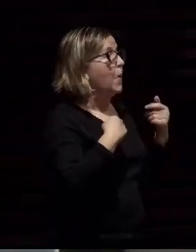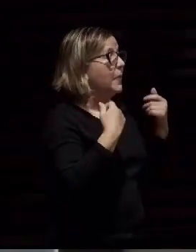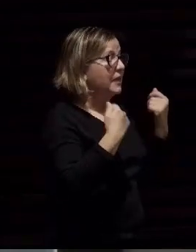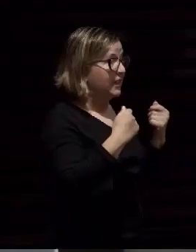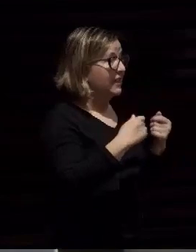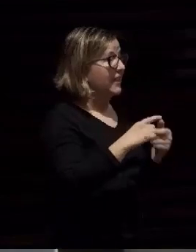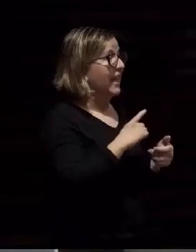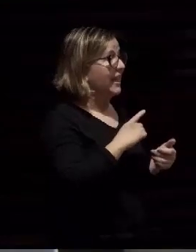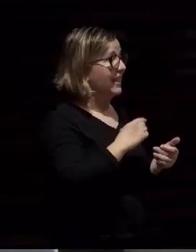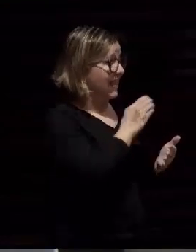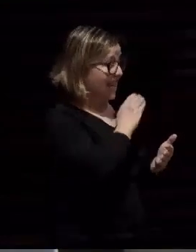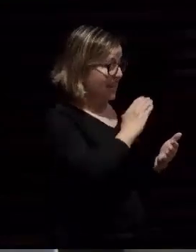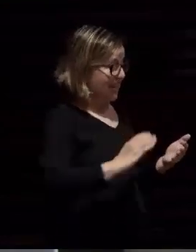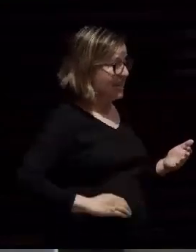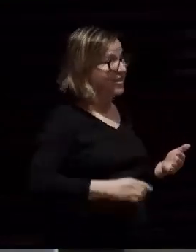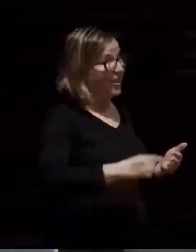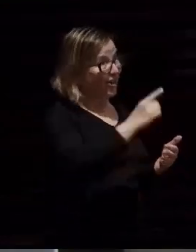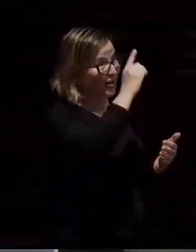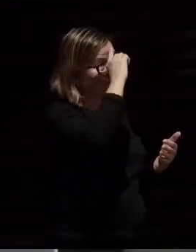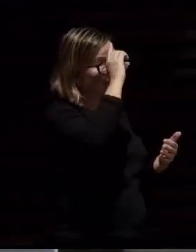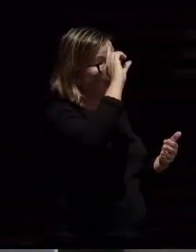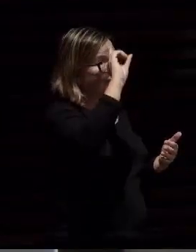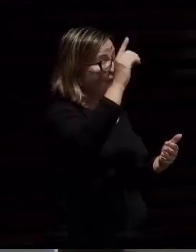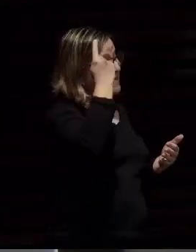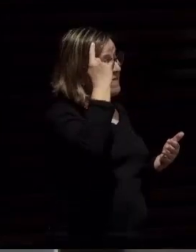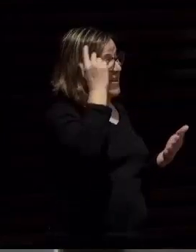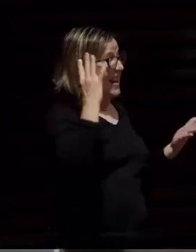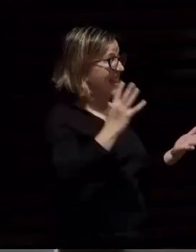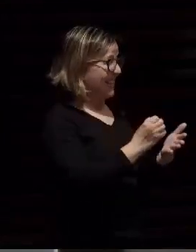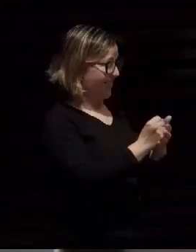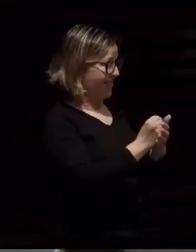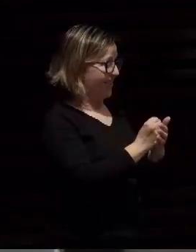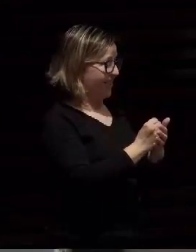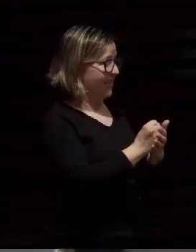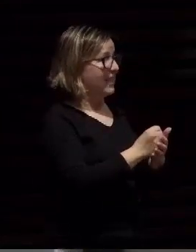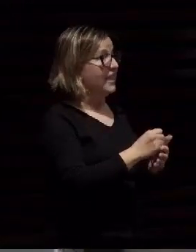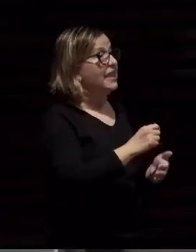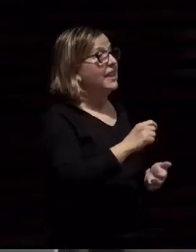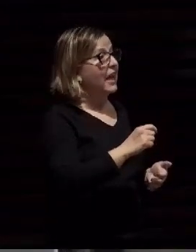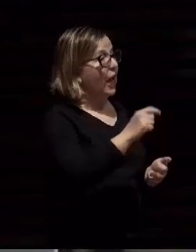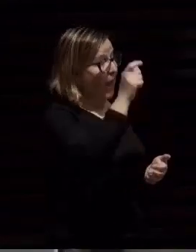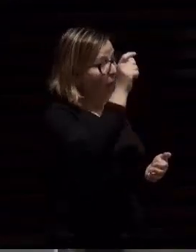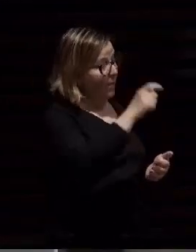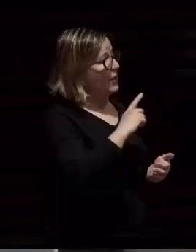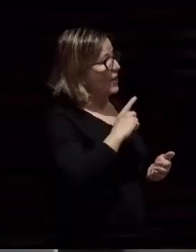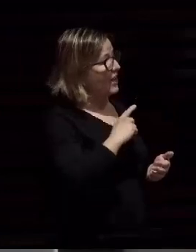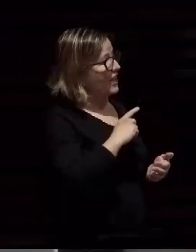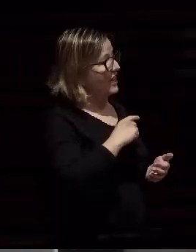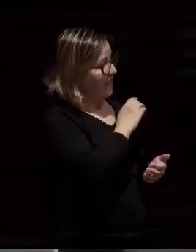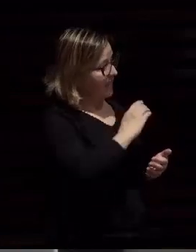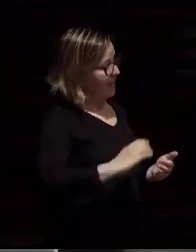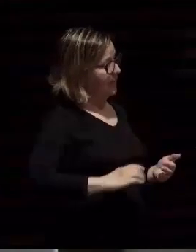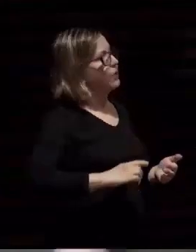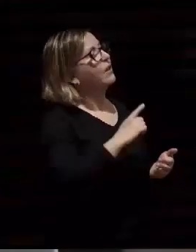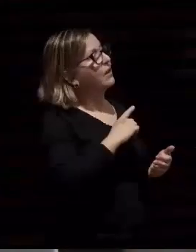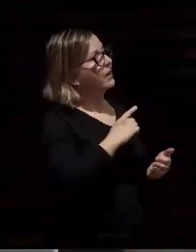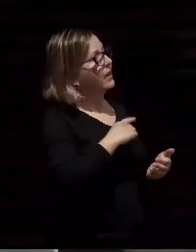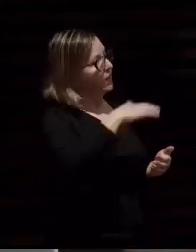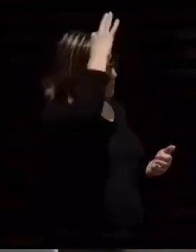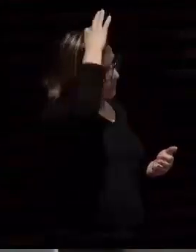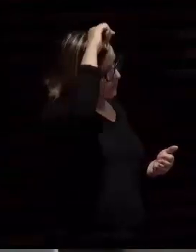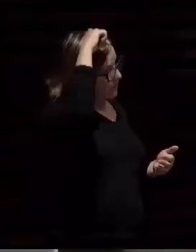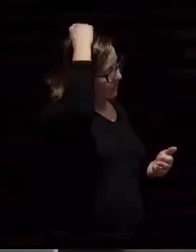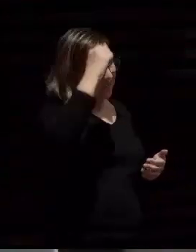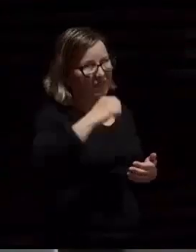para a salvação. E com Ele eu tenho o Espírito Santo. Porque quem tem Cristo tem o Espírito Santo. E ele disse